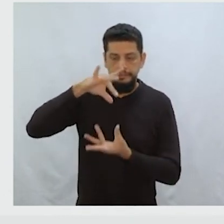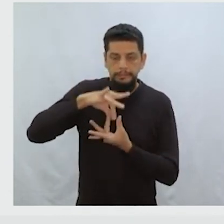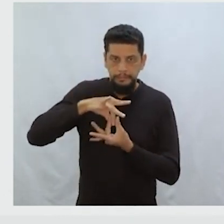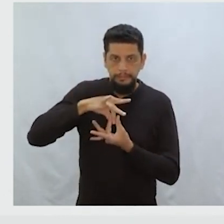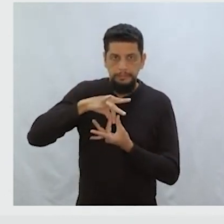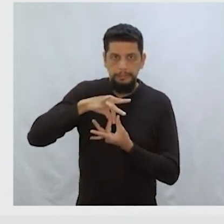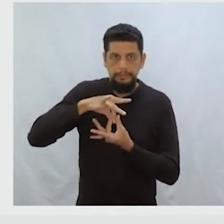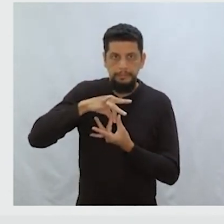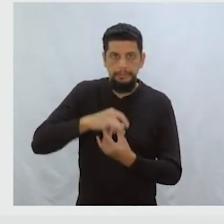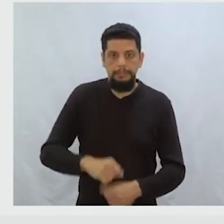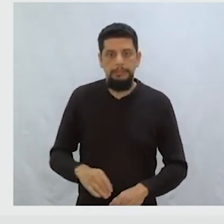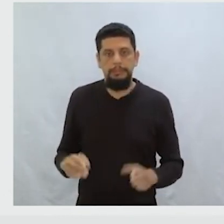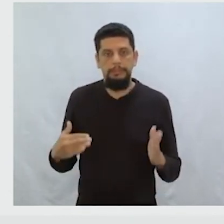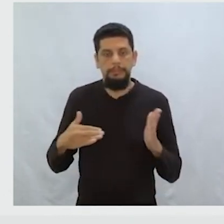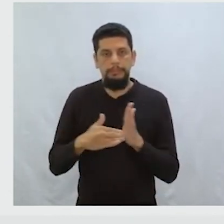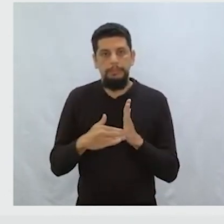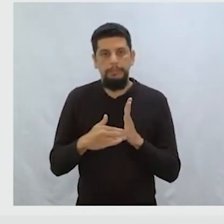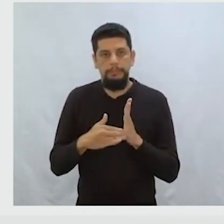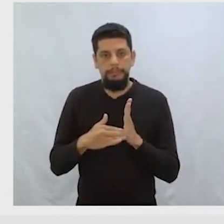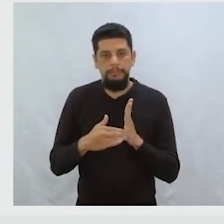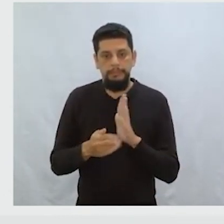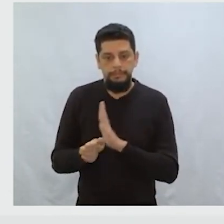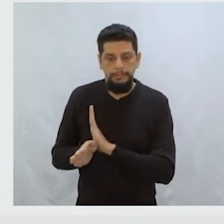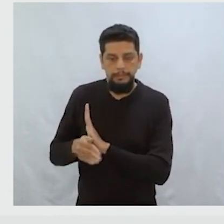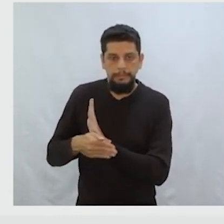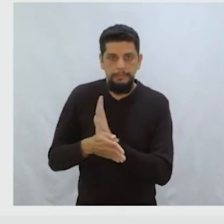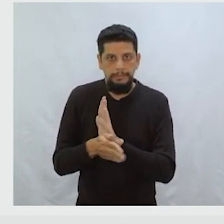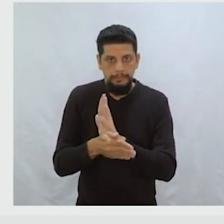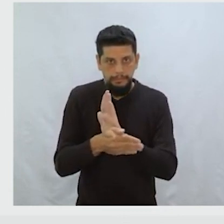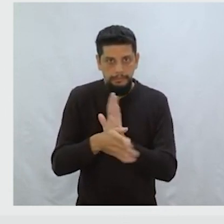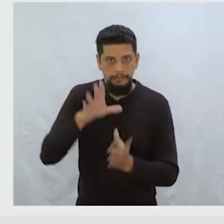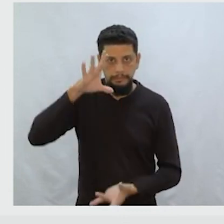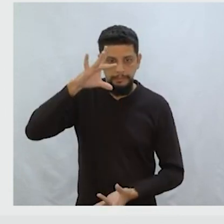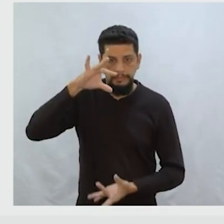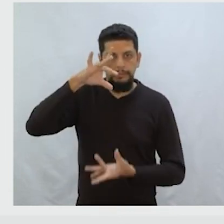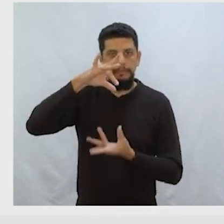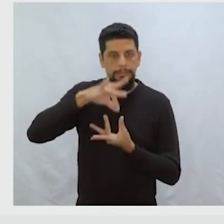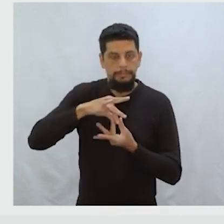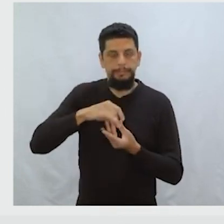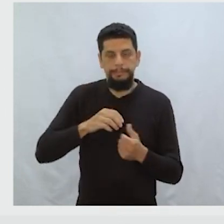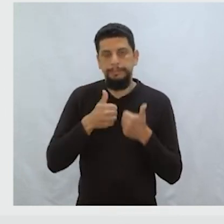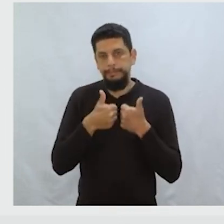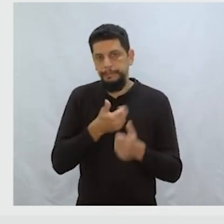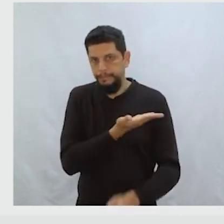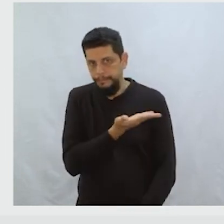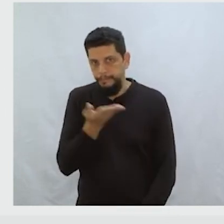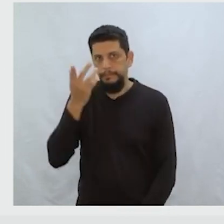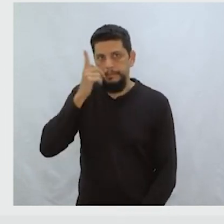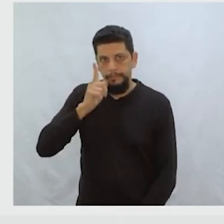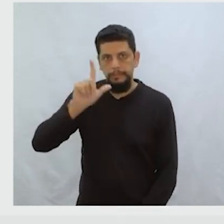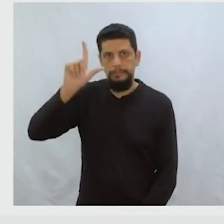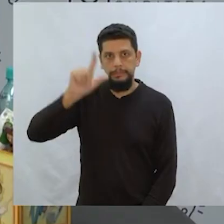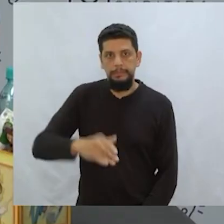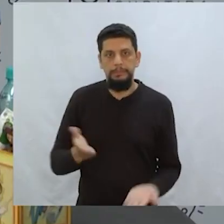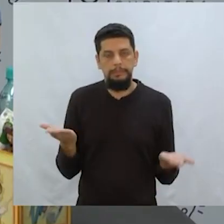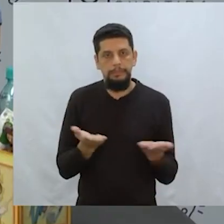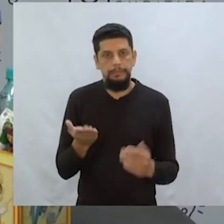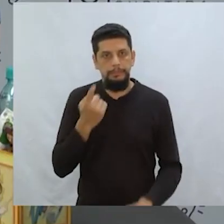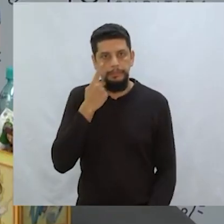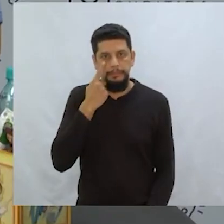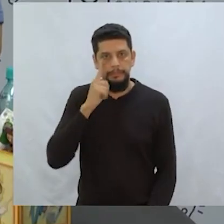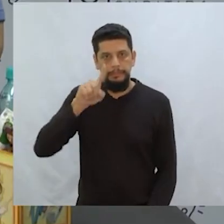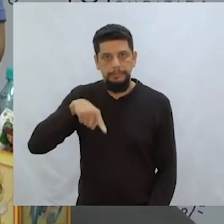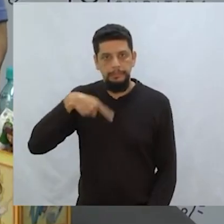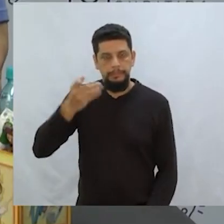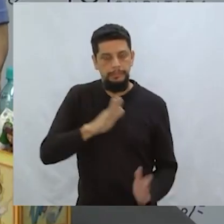A sombra do siri. E o último? Muito bem, acertaram? Agora